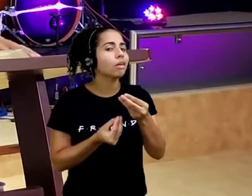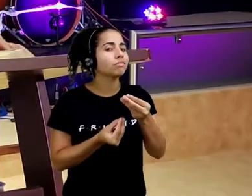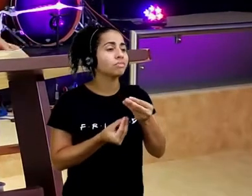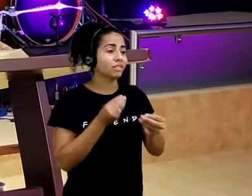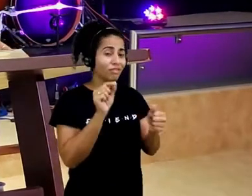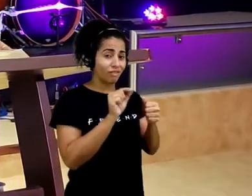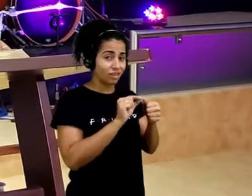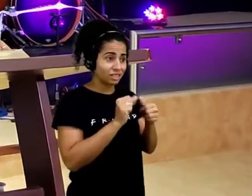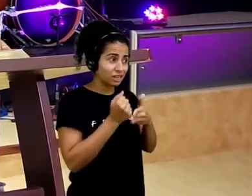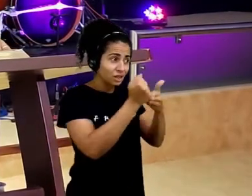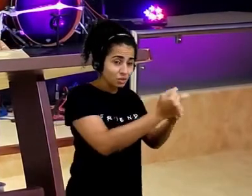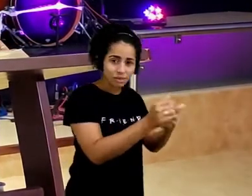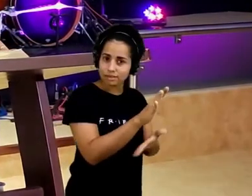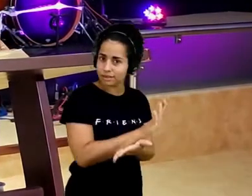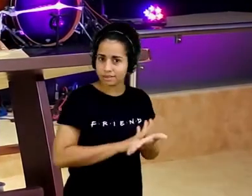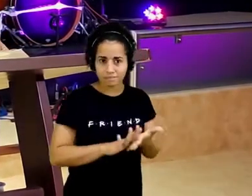pode fazer nada.